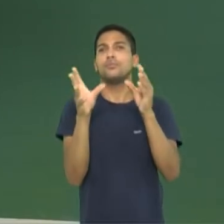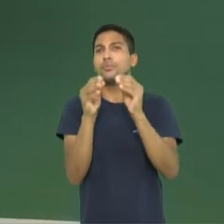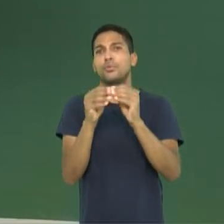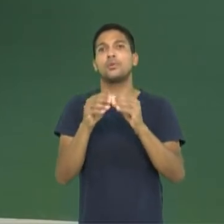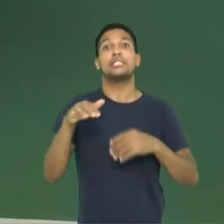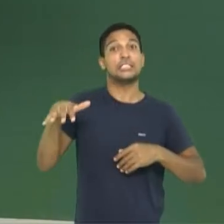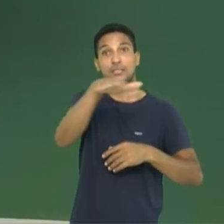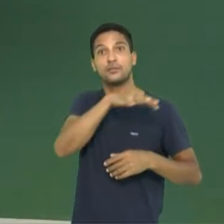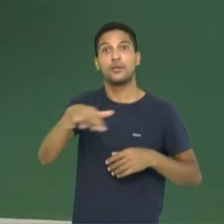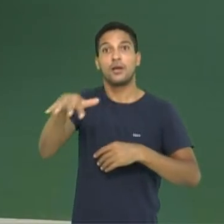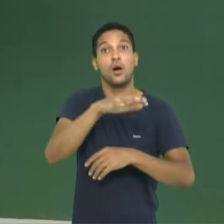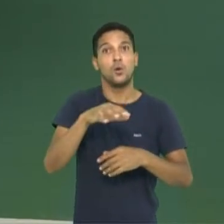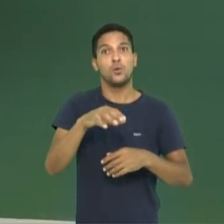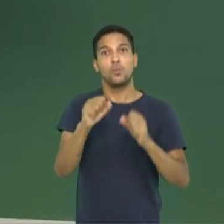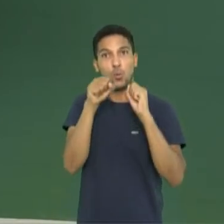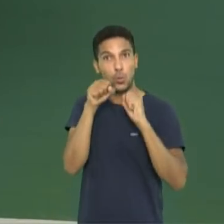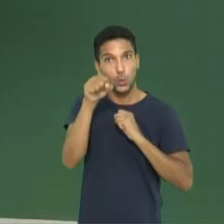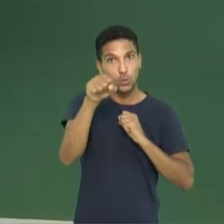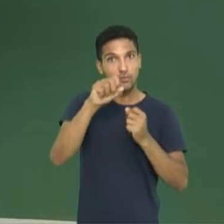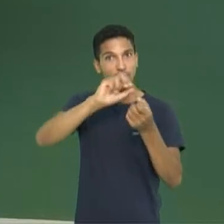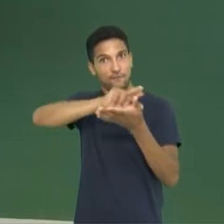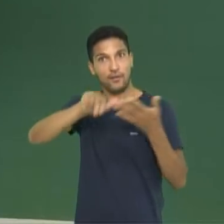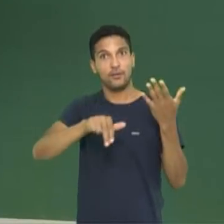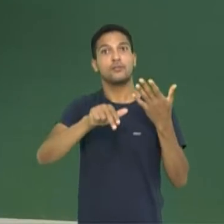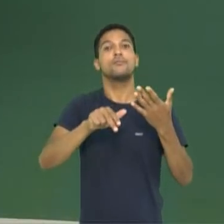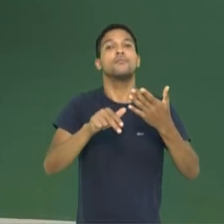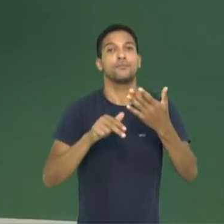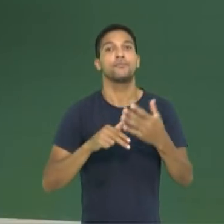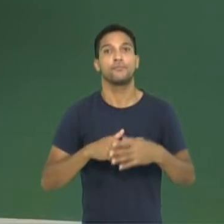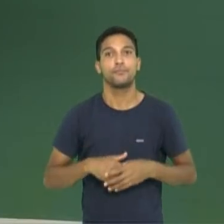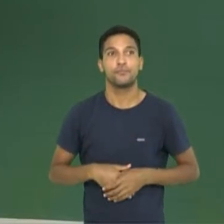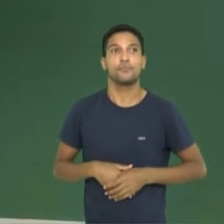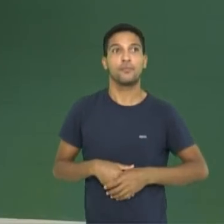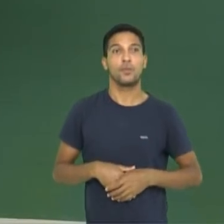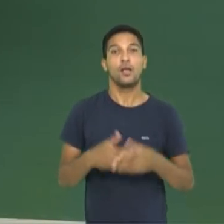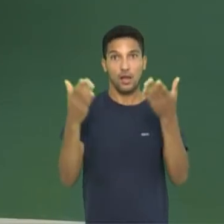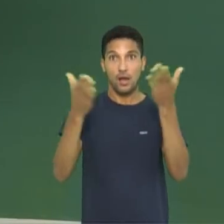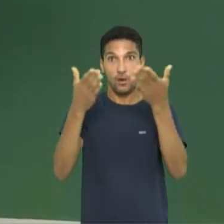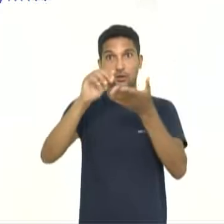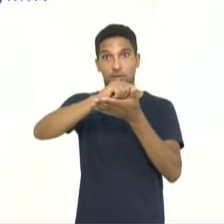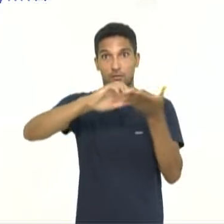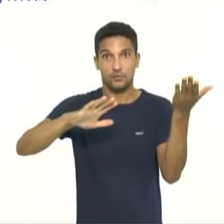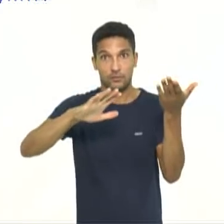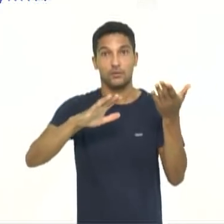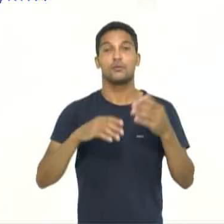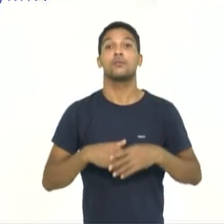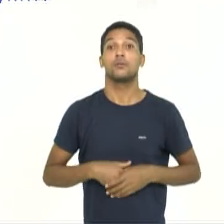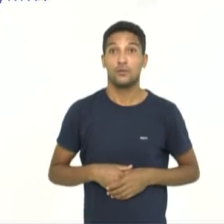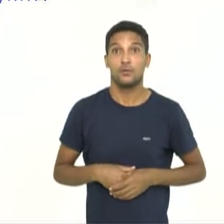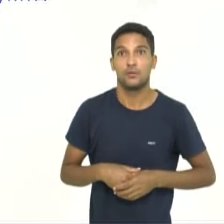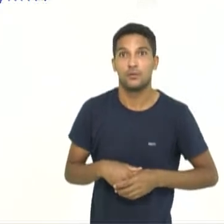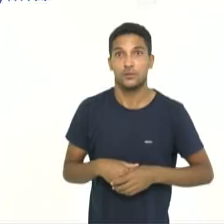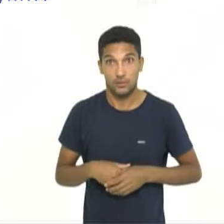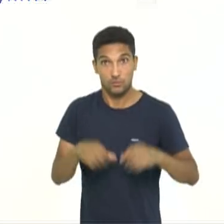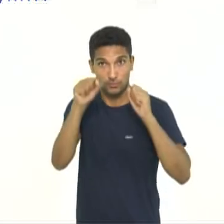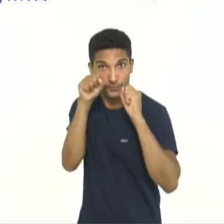outros, são exemplos dessas artes marciais. Tá bom? Tenha calma aí, nas próximas